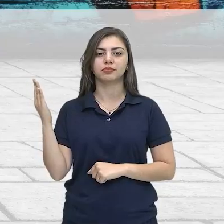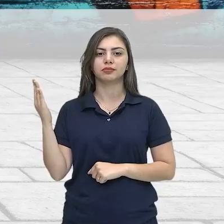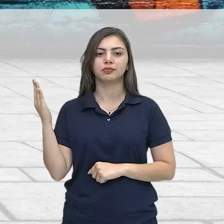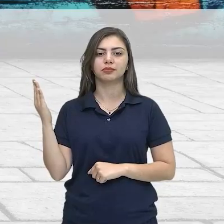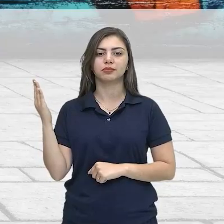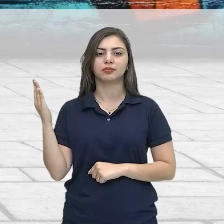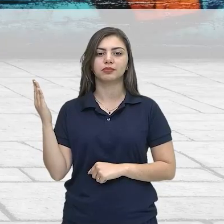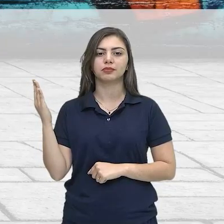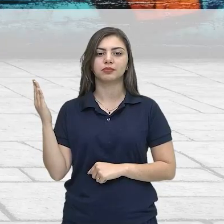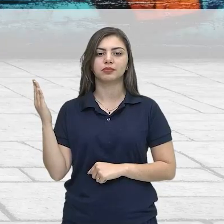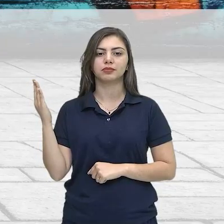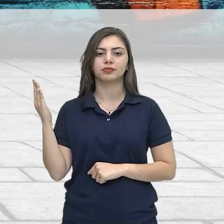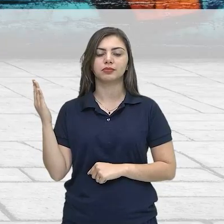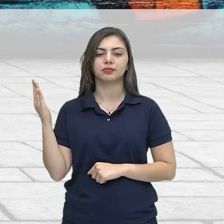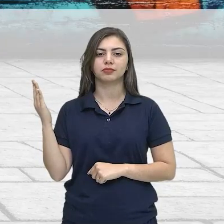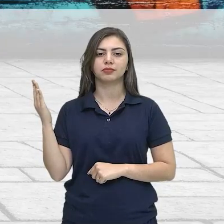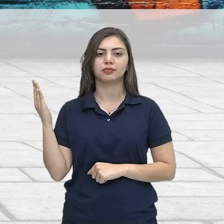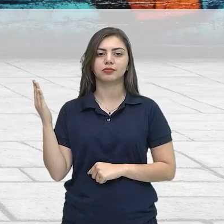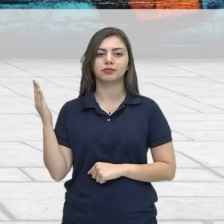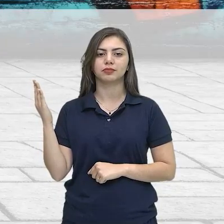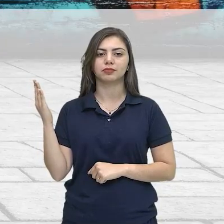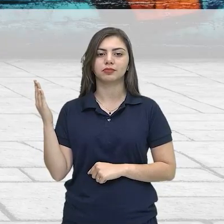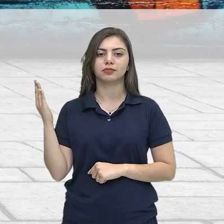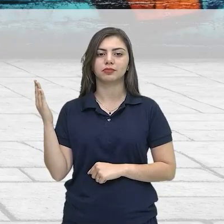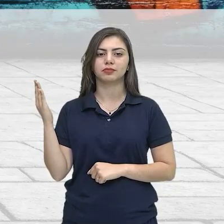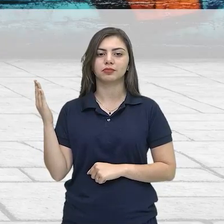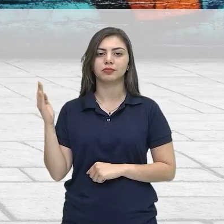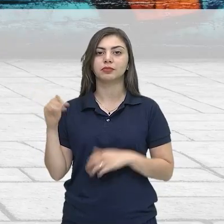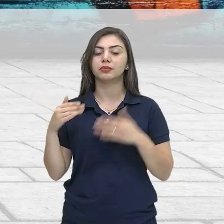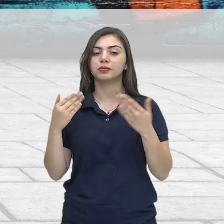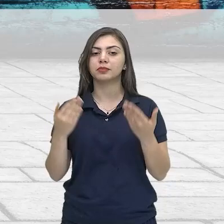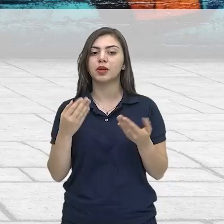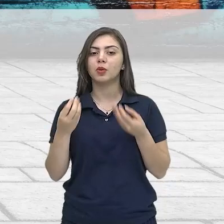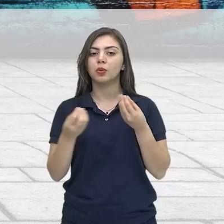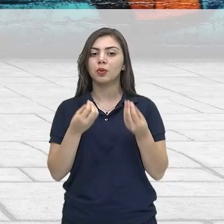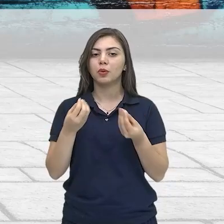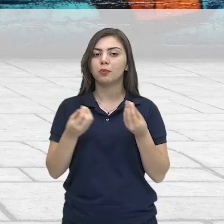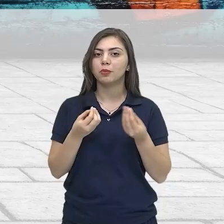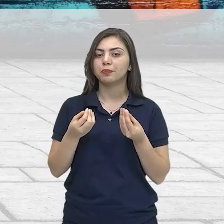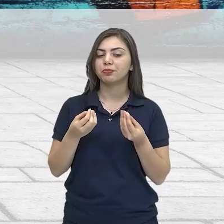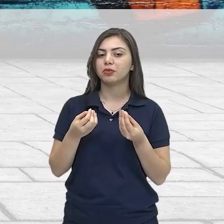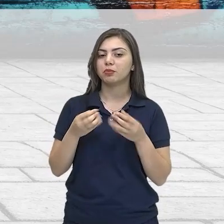Relaxa, tranca a musculatura, tá bom? A batida fica assim, ó.